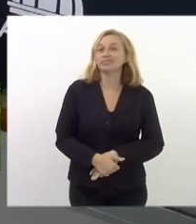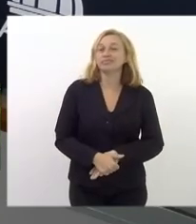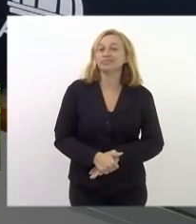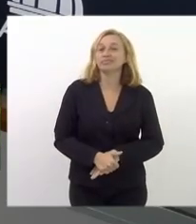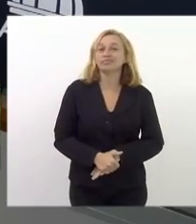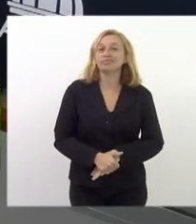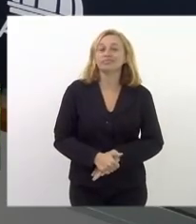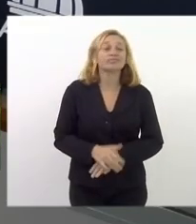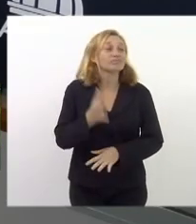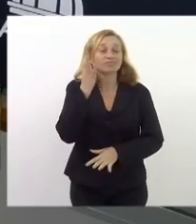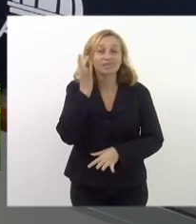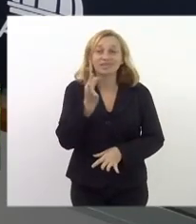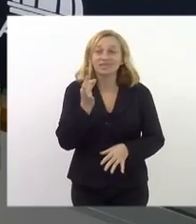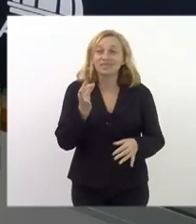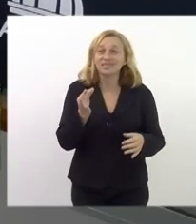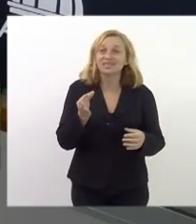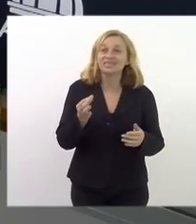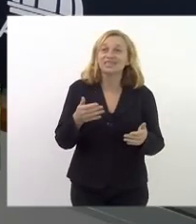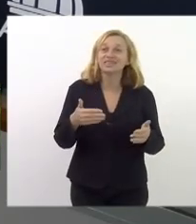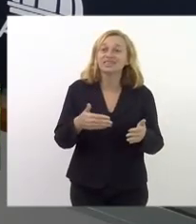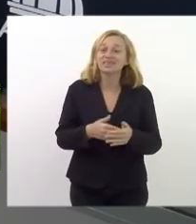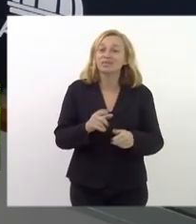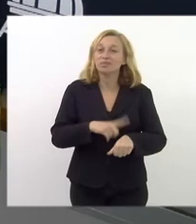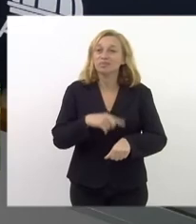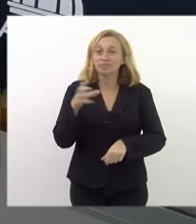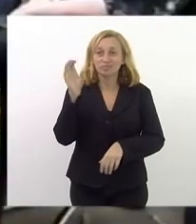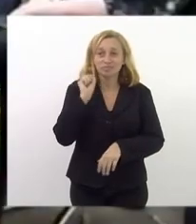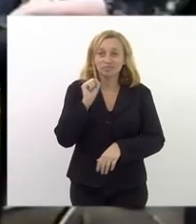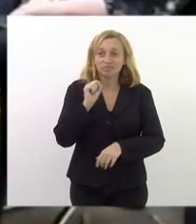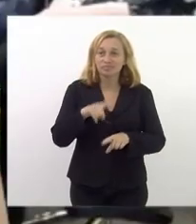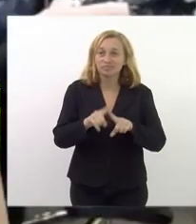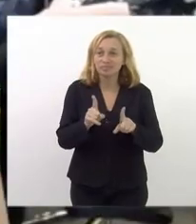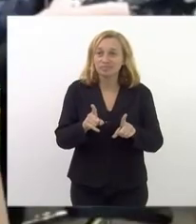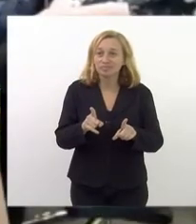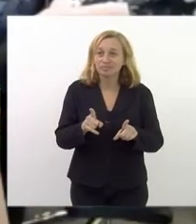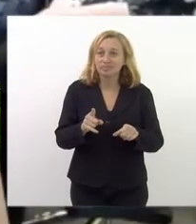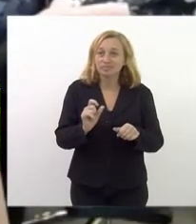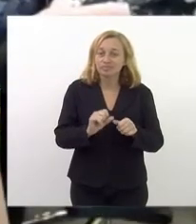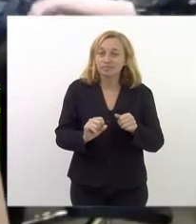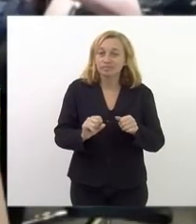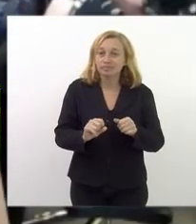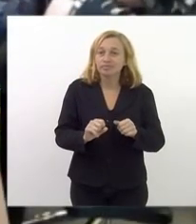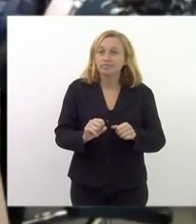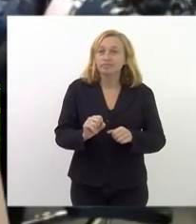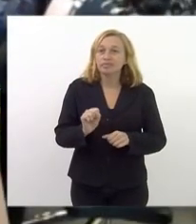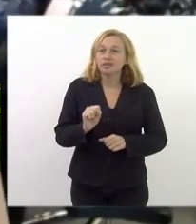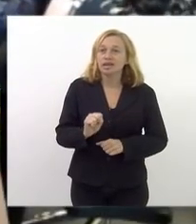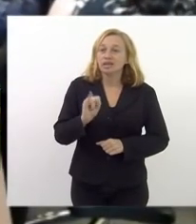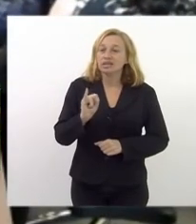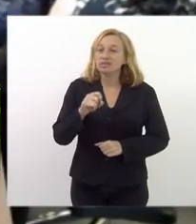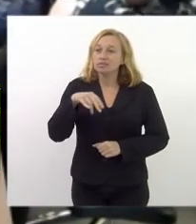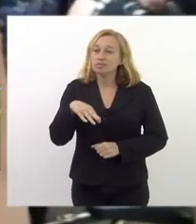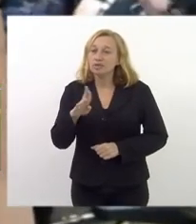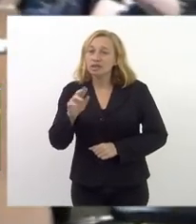Eu não sei até onde vocês me ouviram, mas eles fizeram simulações que a gente pode